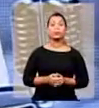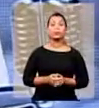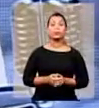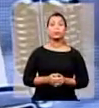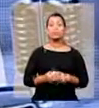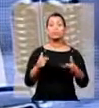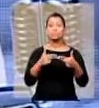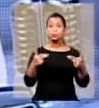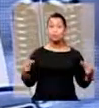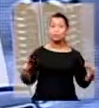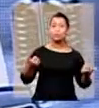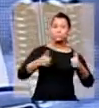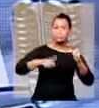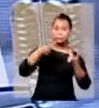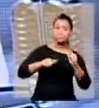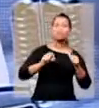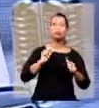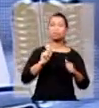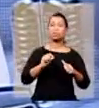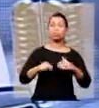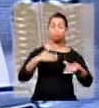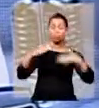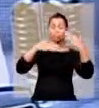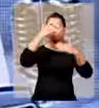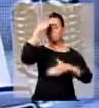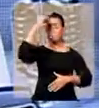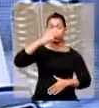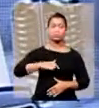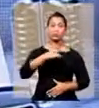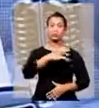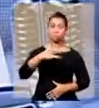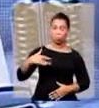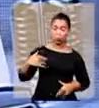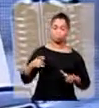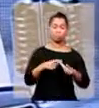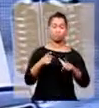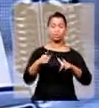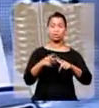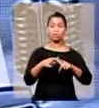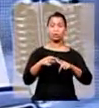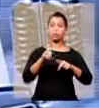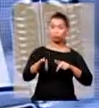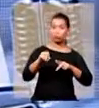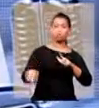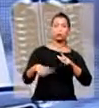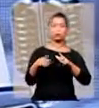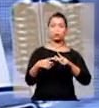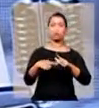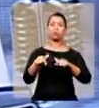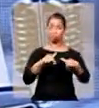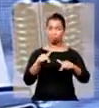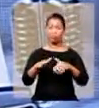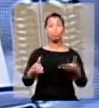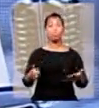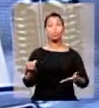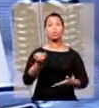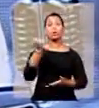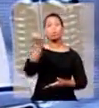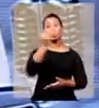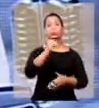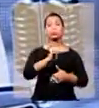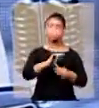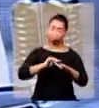saúde, educação e renda, né? Então, a importância de se buscar, a gente faz encaminhamentos para o mercado de trabalho para